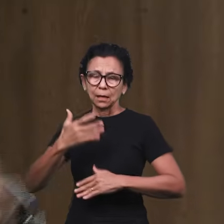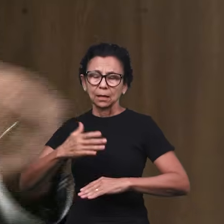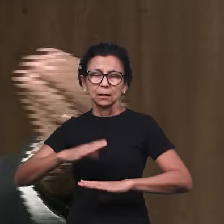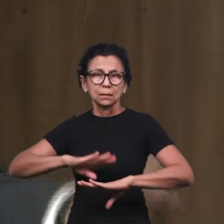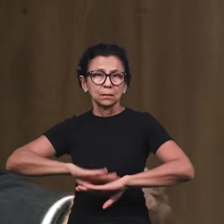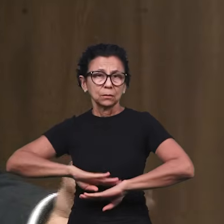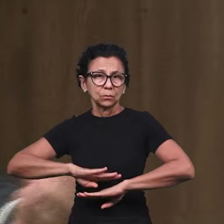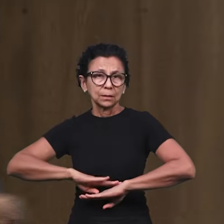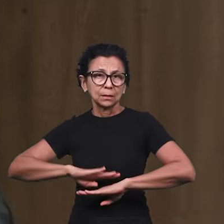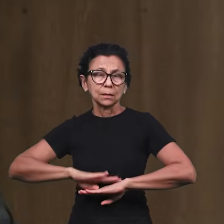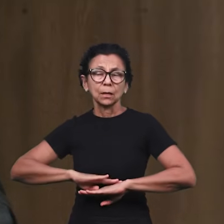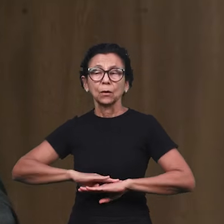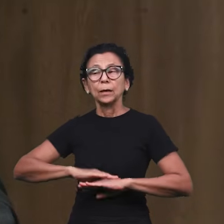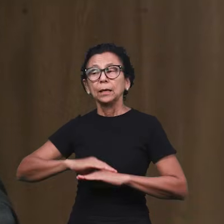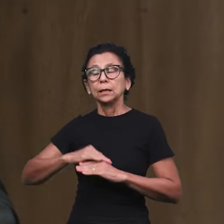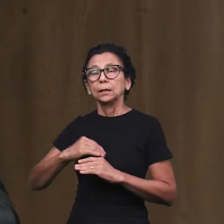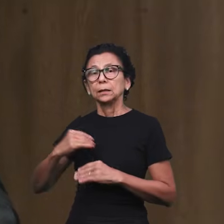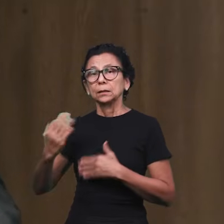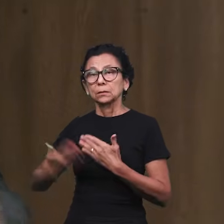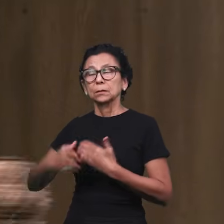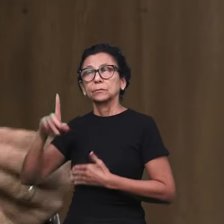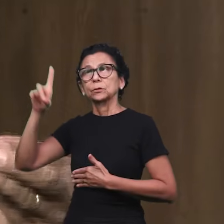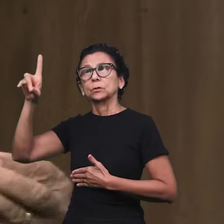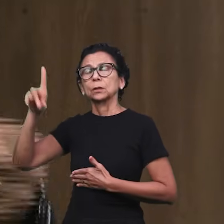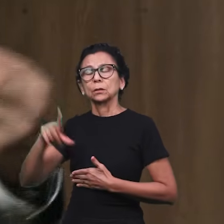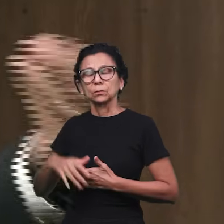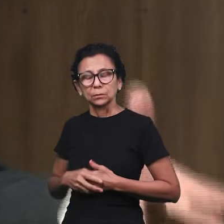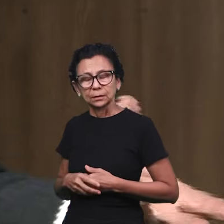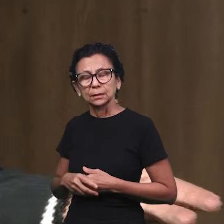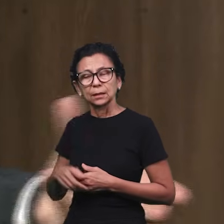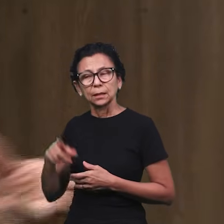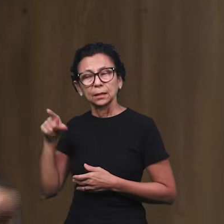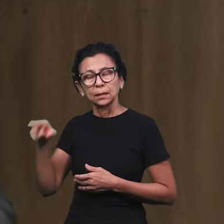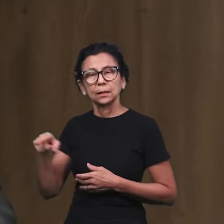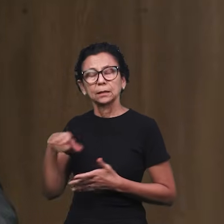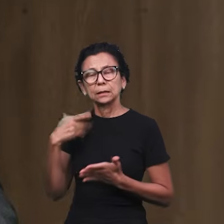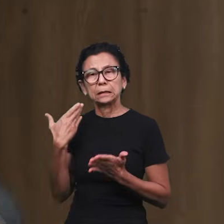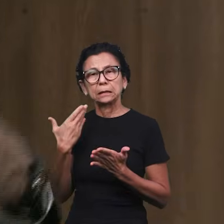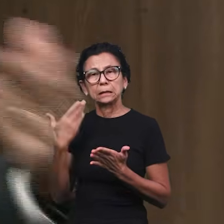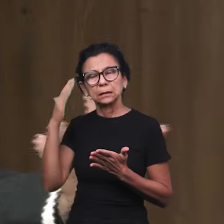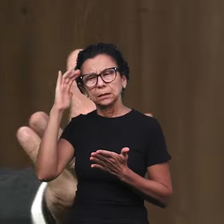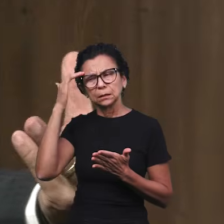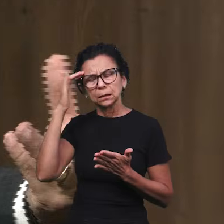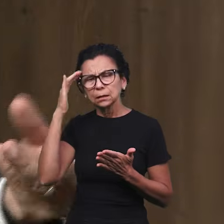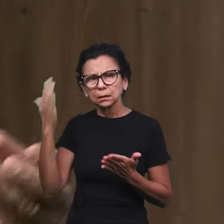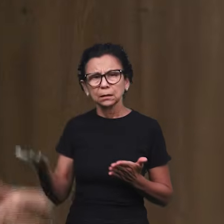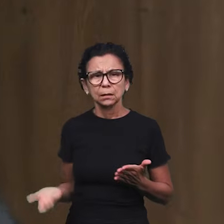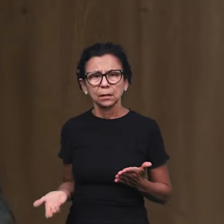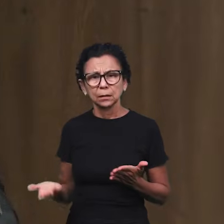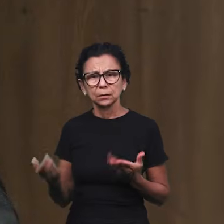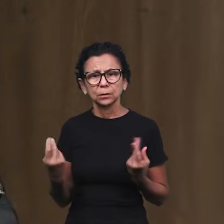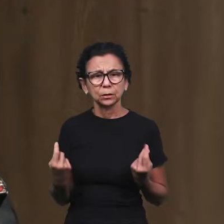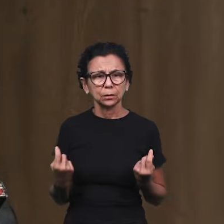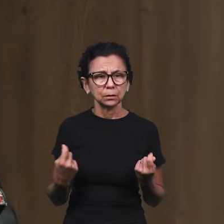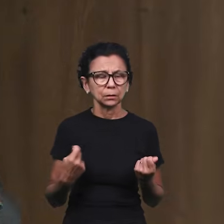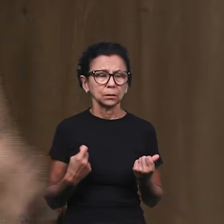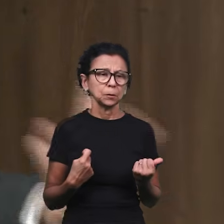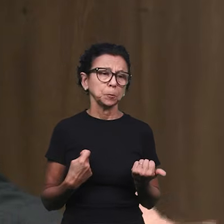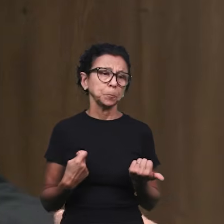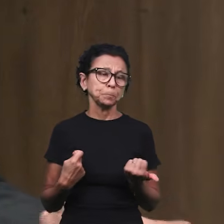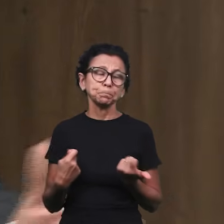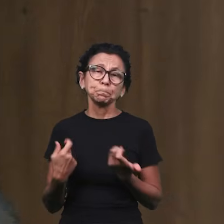de entender que aquilo que ele faz é fruto de